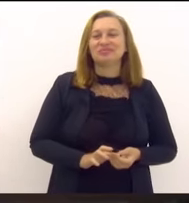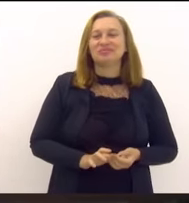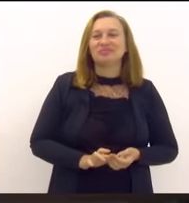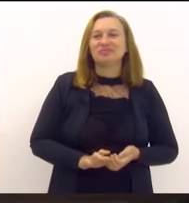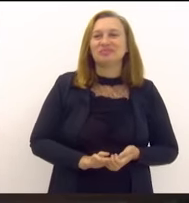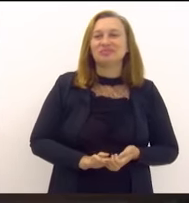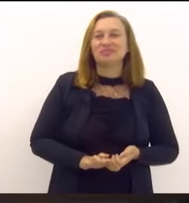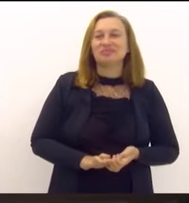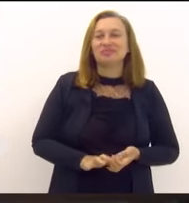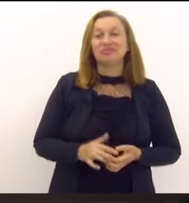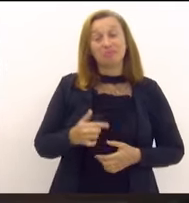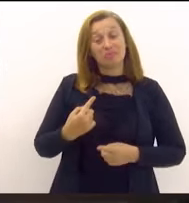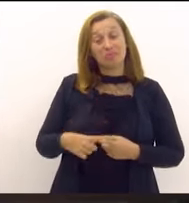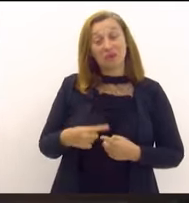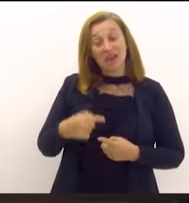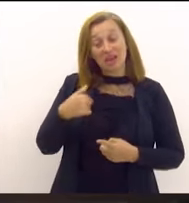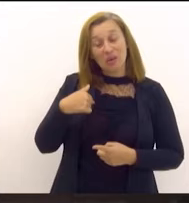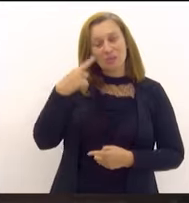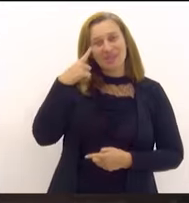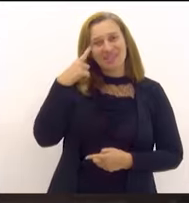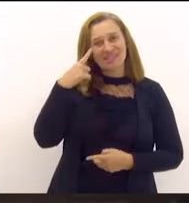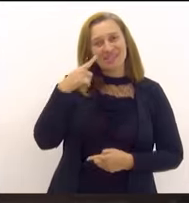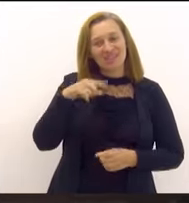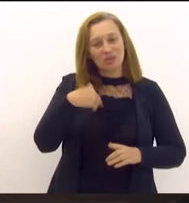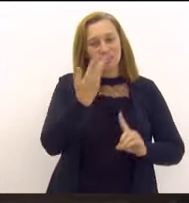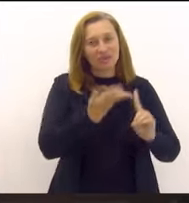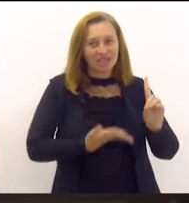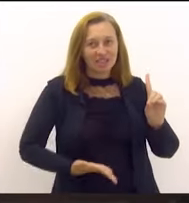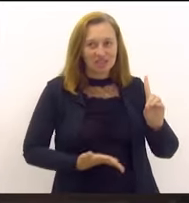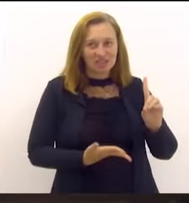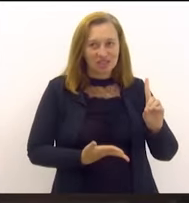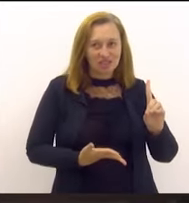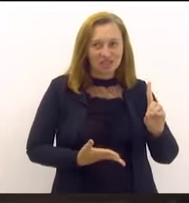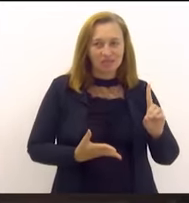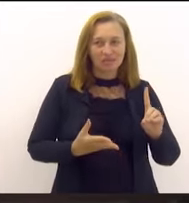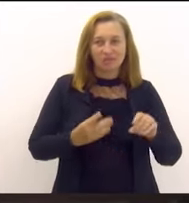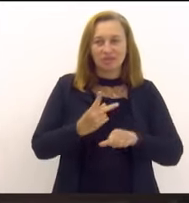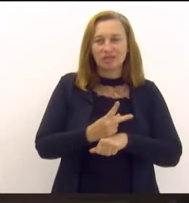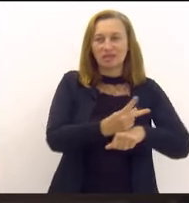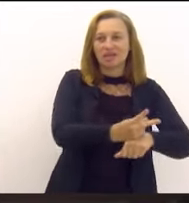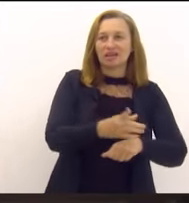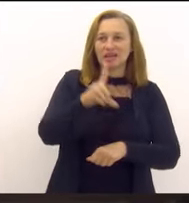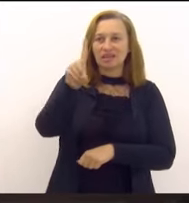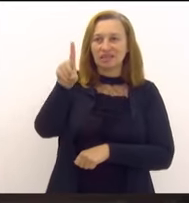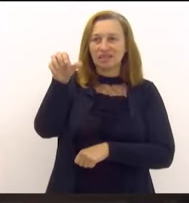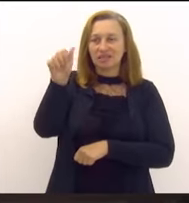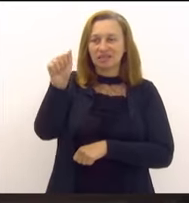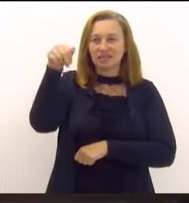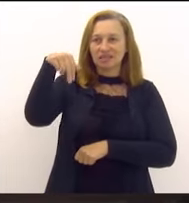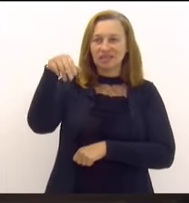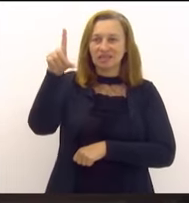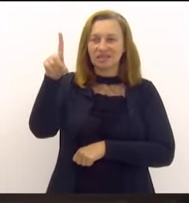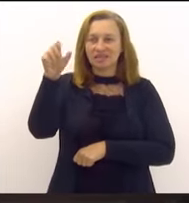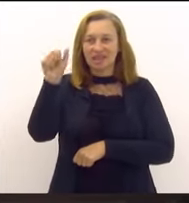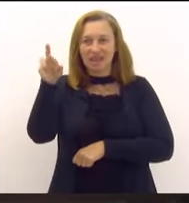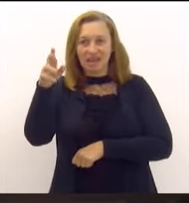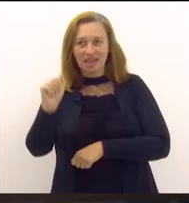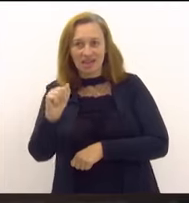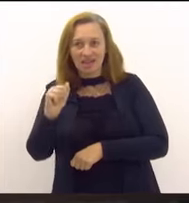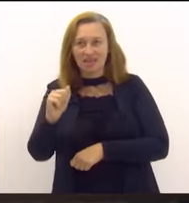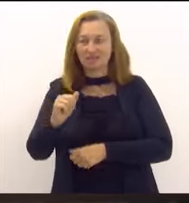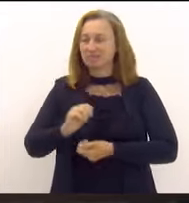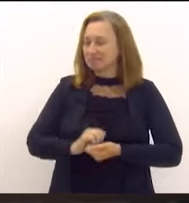que eu, Tia Ju, decidi fazer homenagem com o Prêmio Dandara a essa mulher incrível, essa jornalista